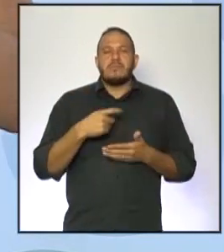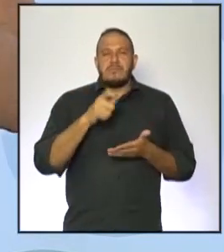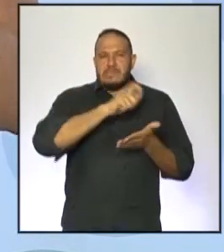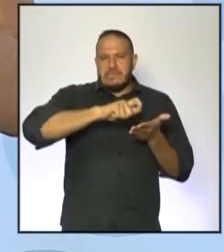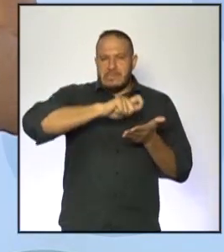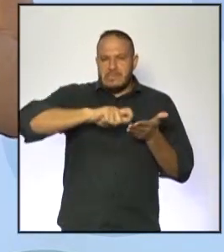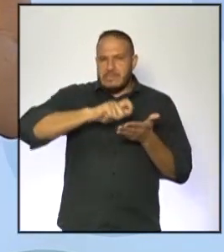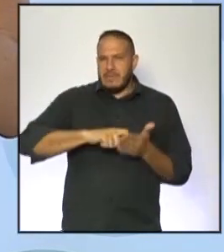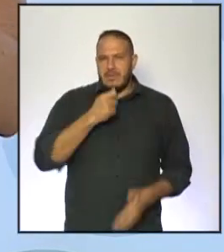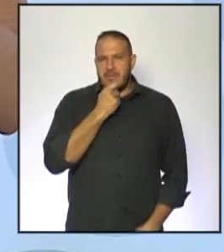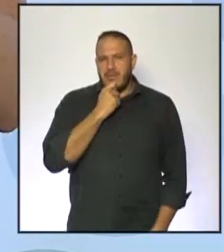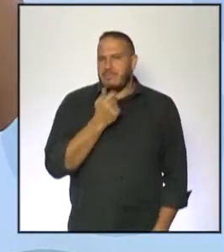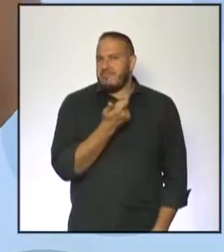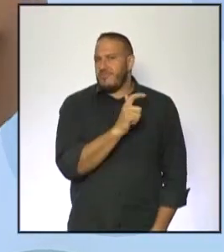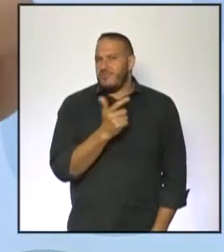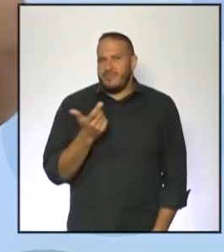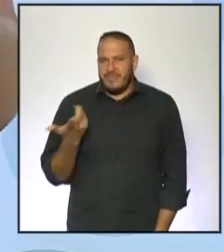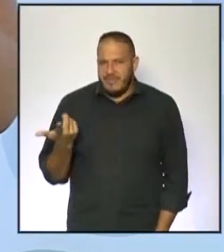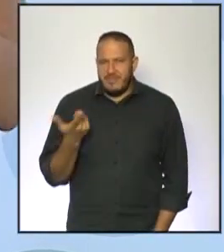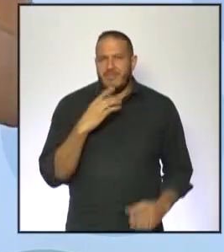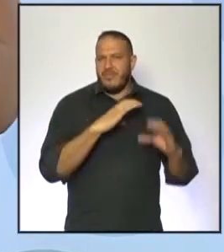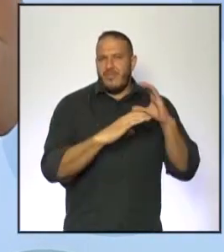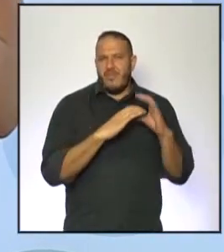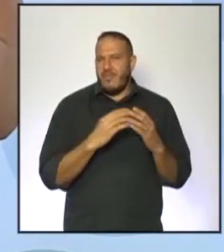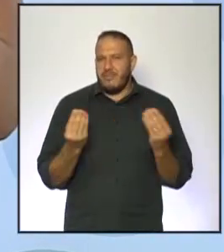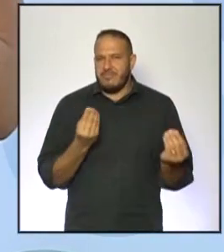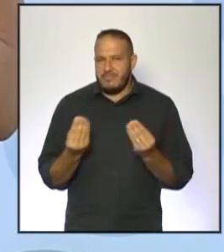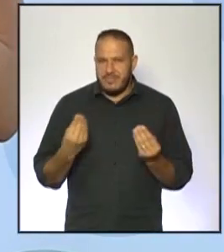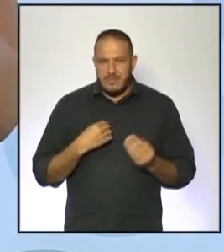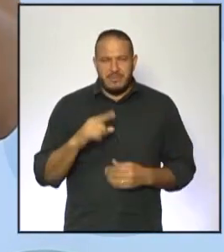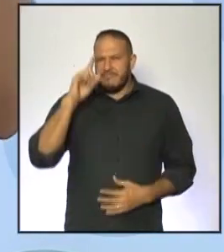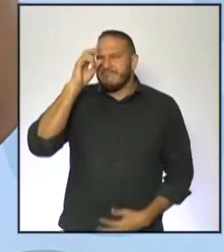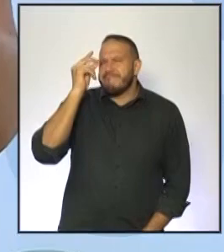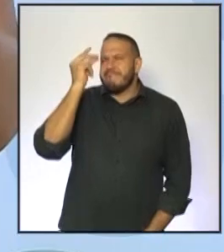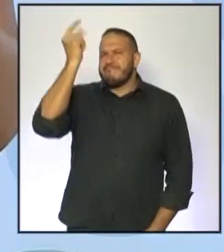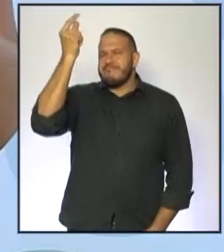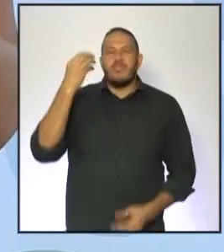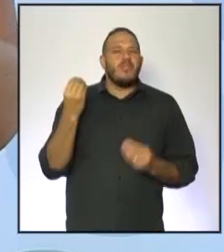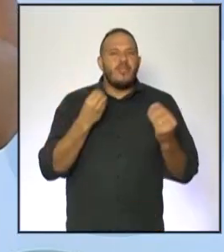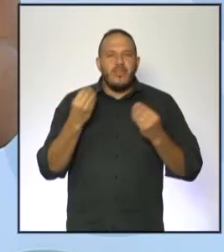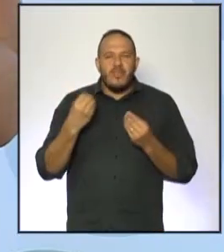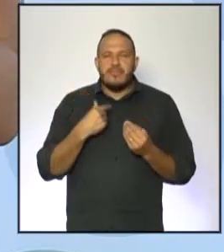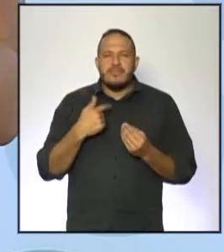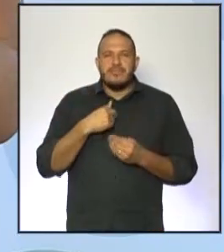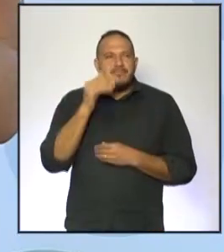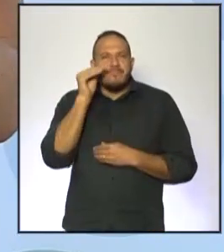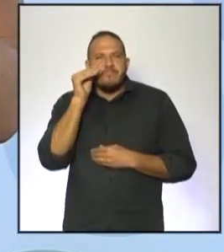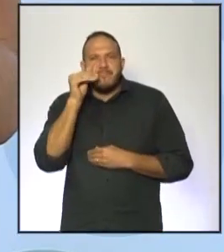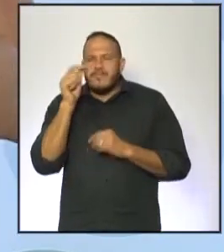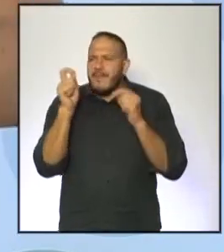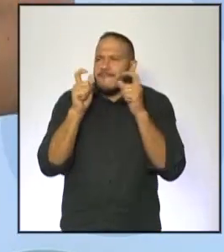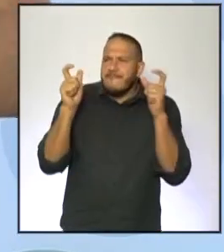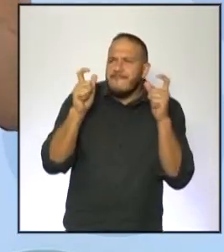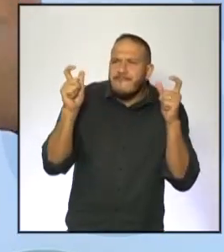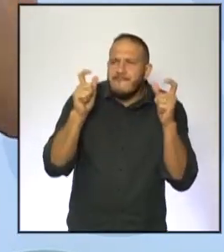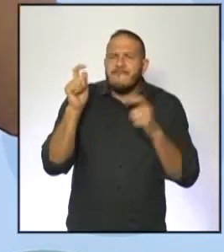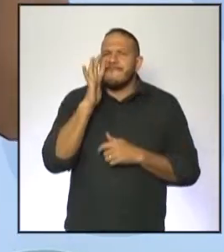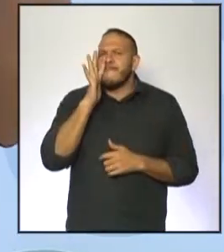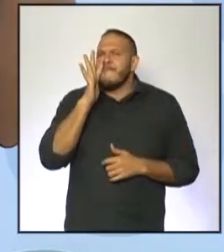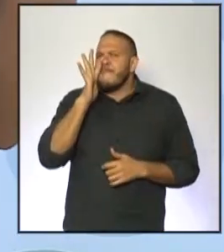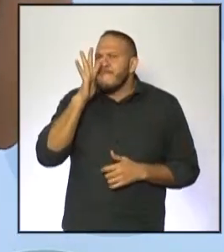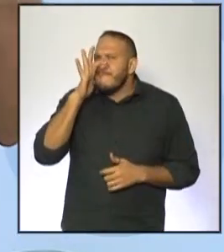não existia. A criatividade, ela vem acompanhada de curiosidade, persistência, de